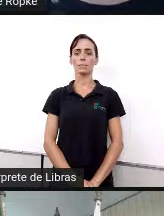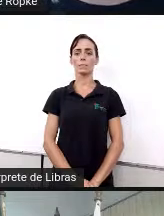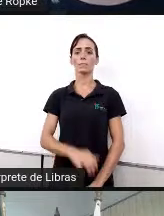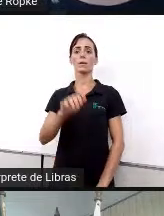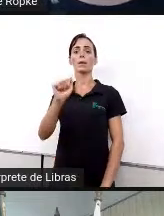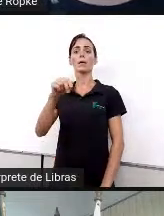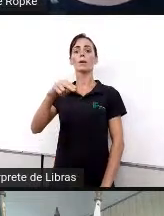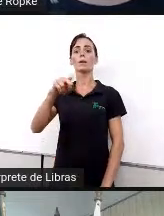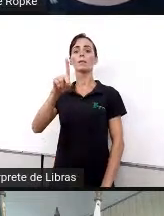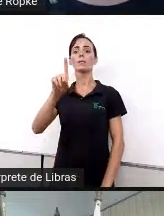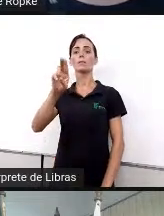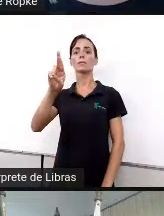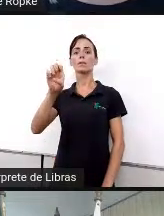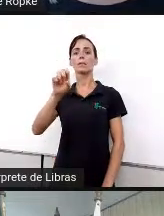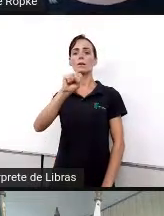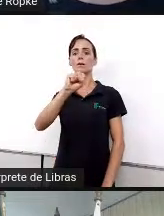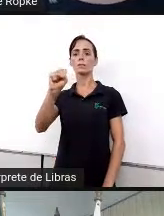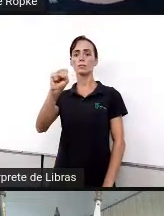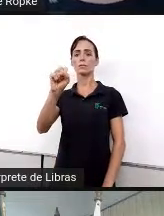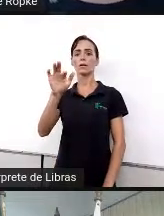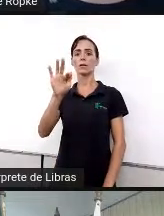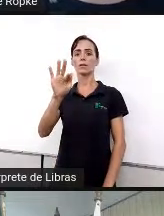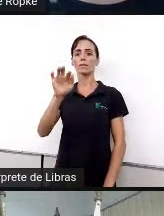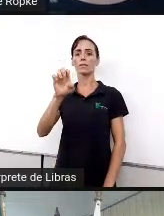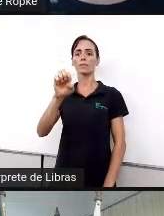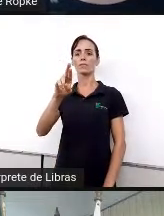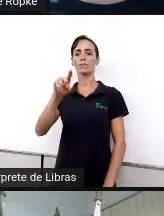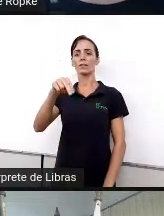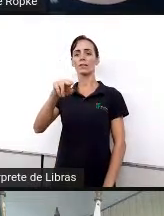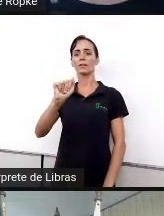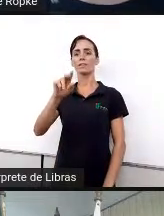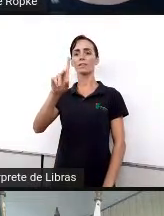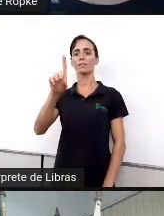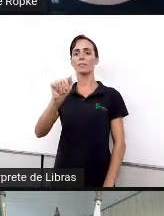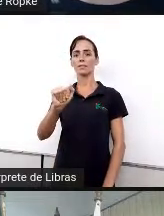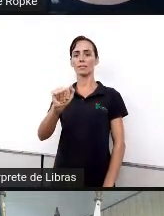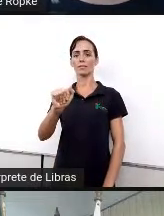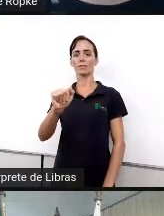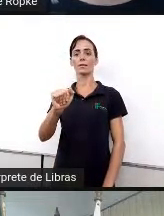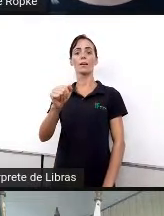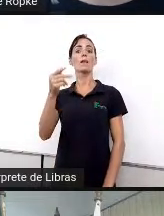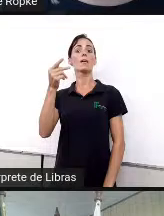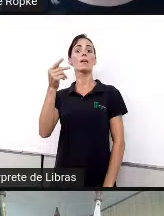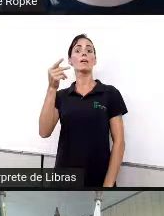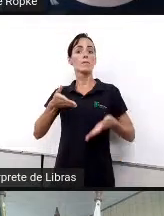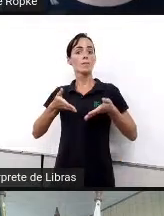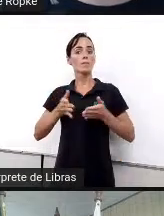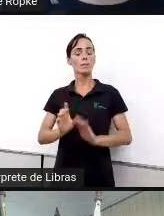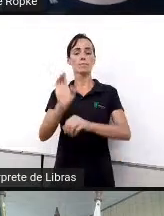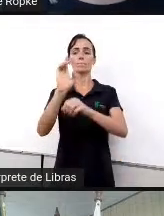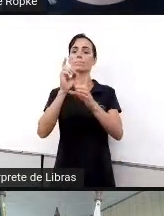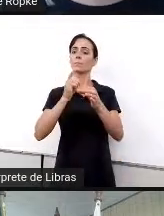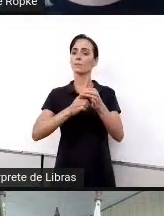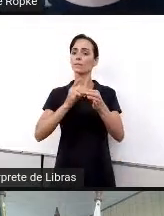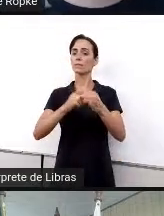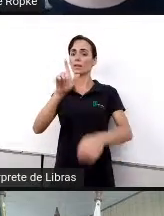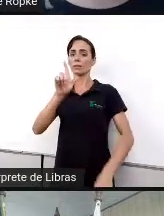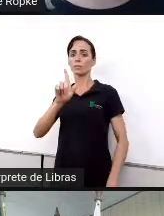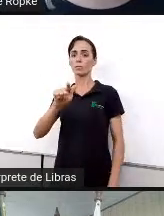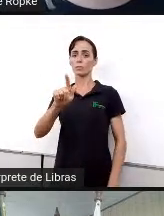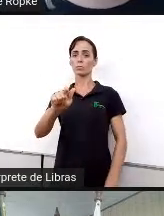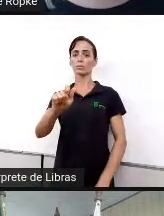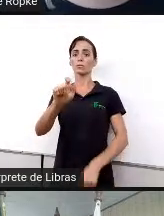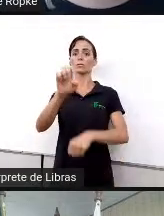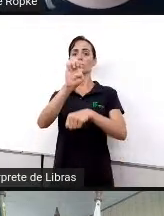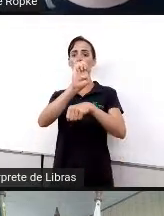Andressa Fernanda Pereira Ávila, natural da cidade de Giruá, estado do